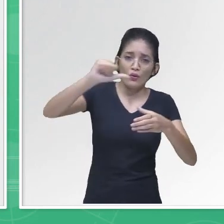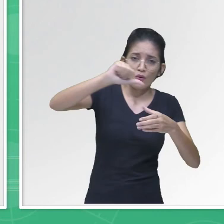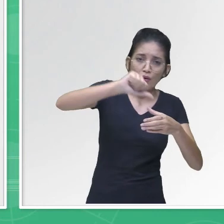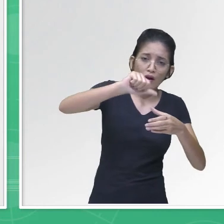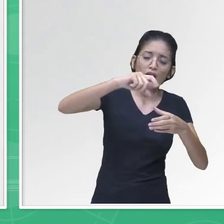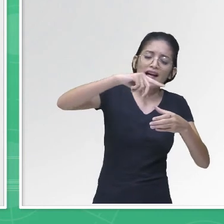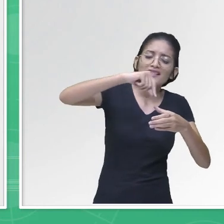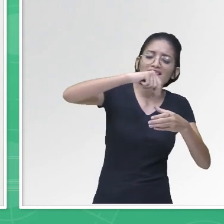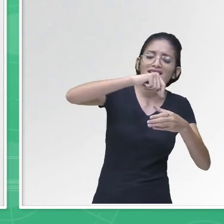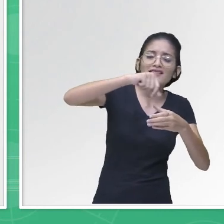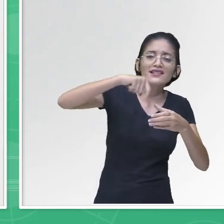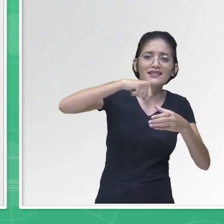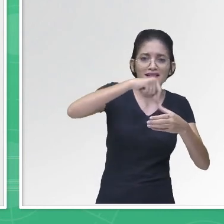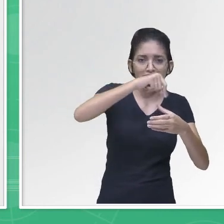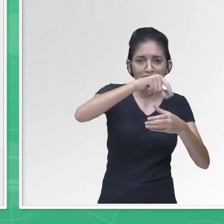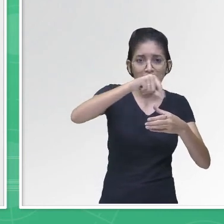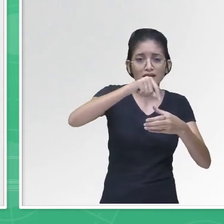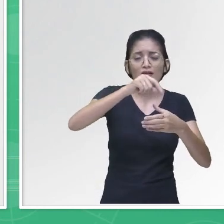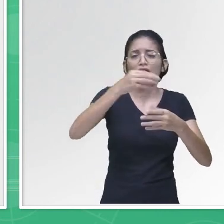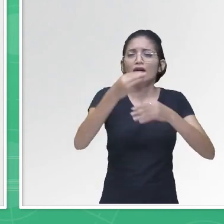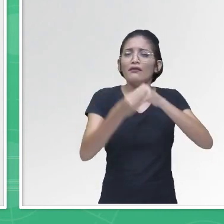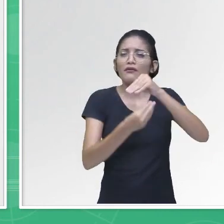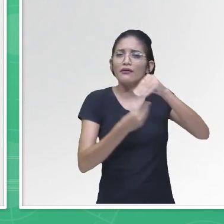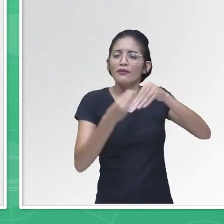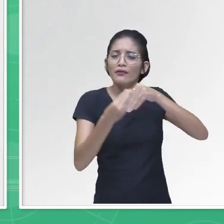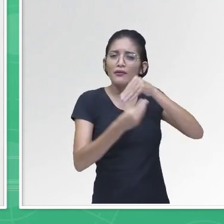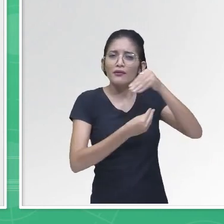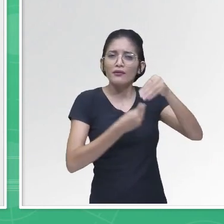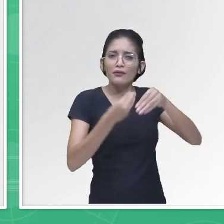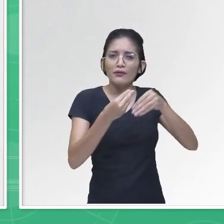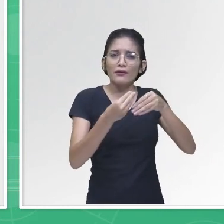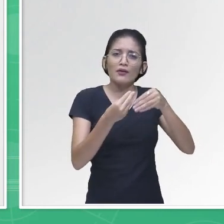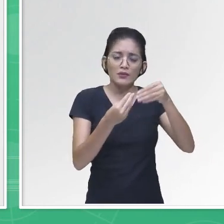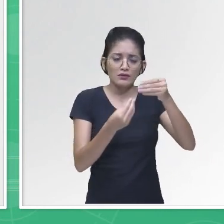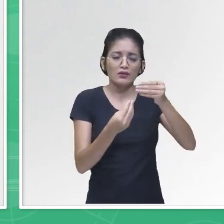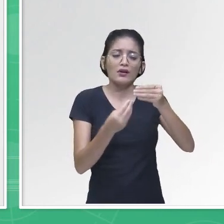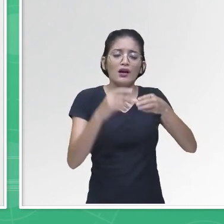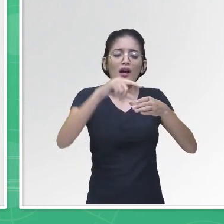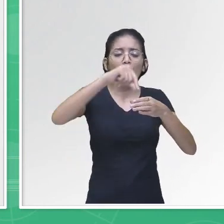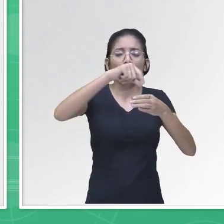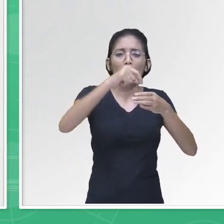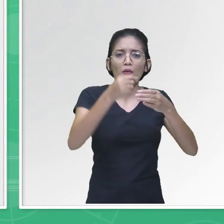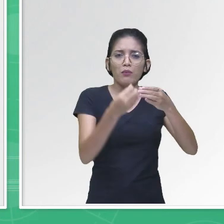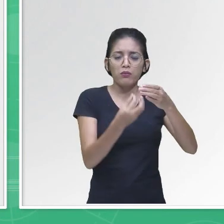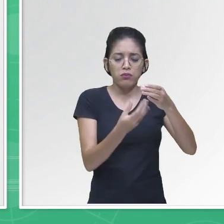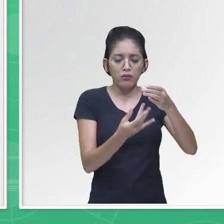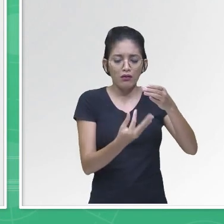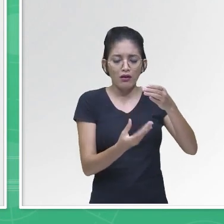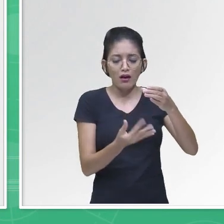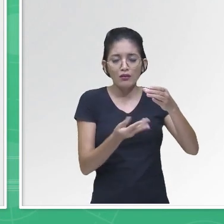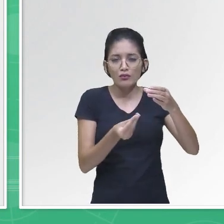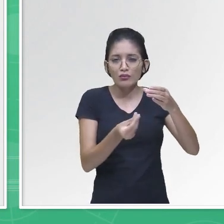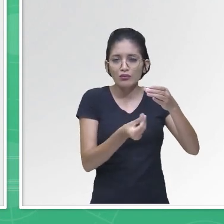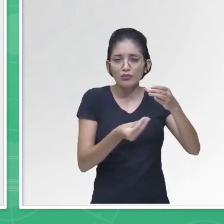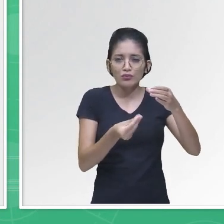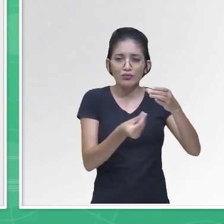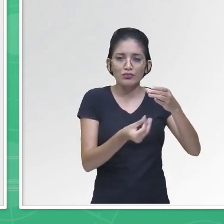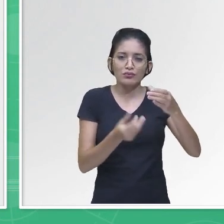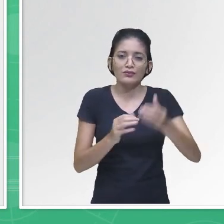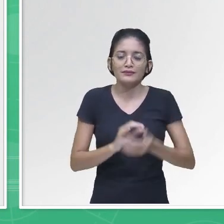na solução, houve a formação de um corpo de fundo. Eu vou até voltar aqui para a questão,